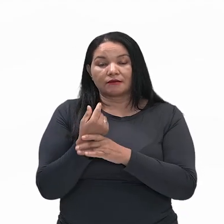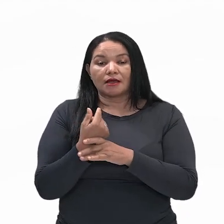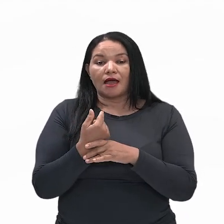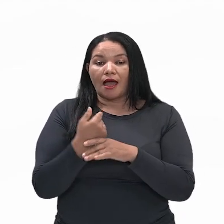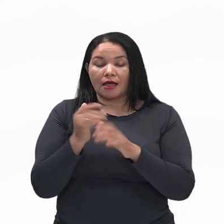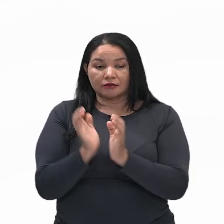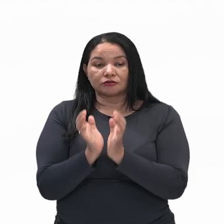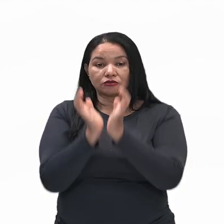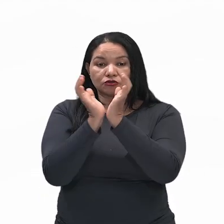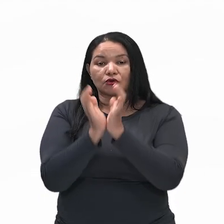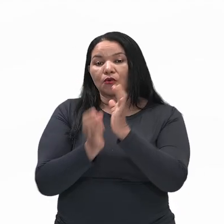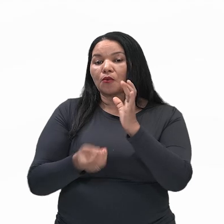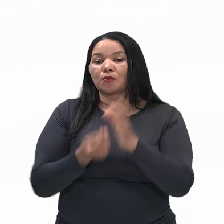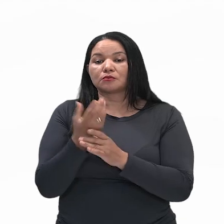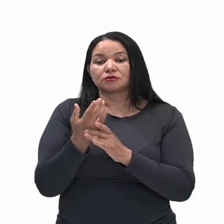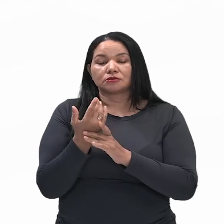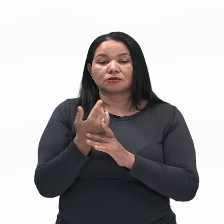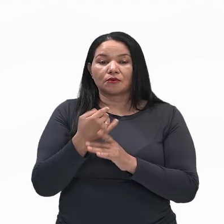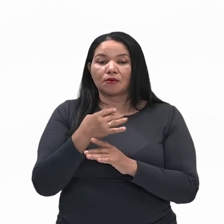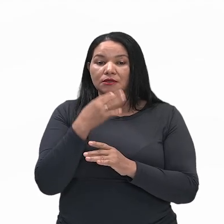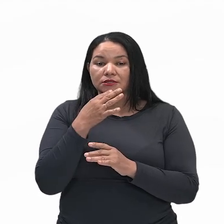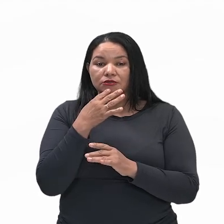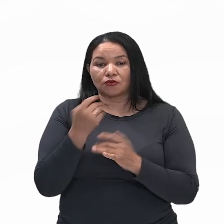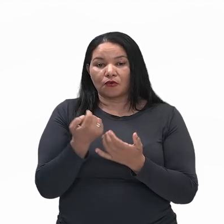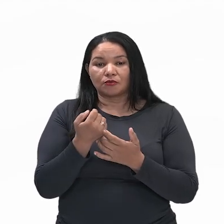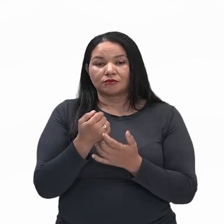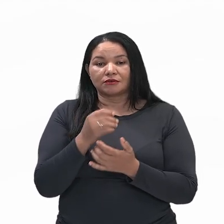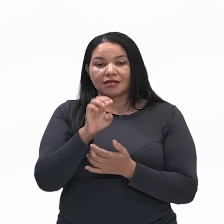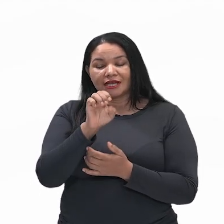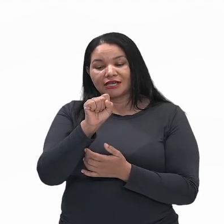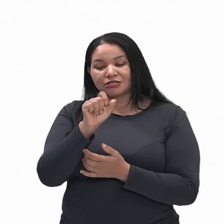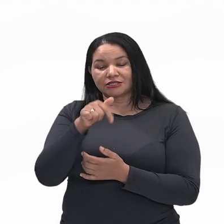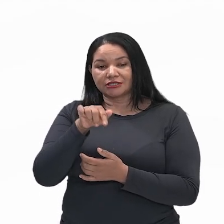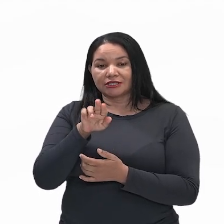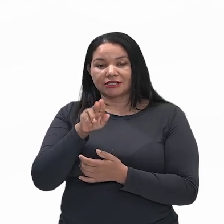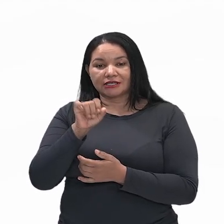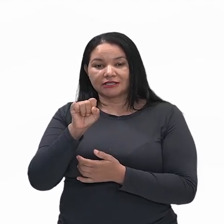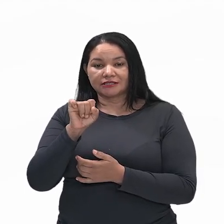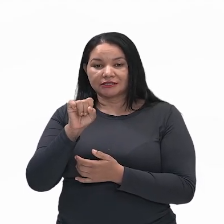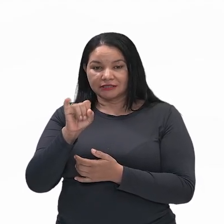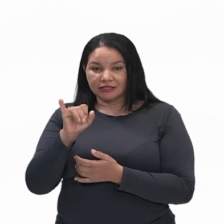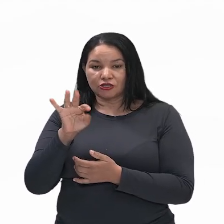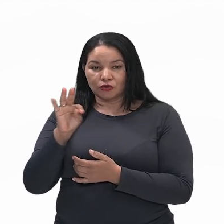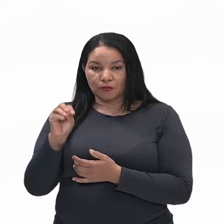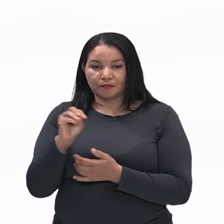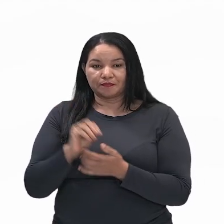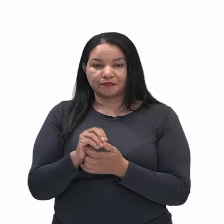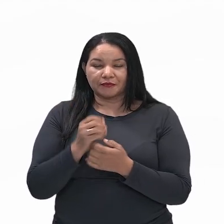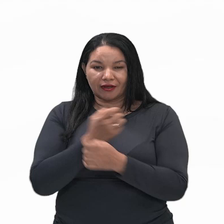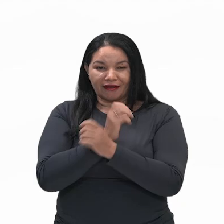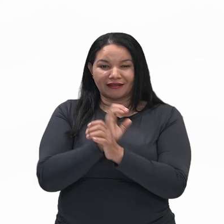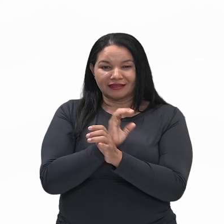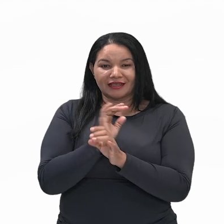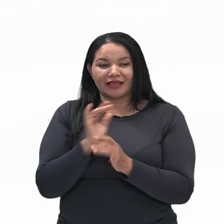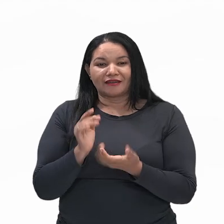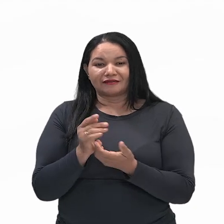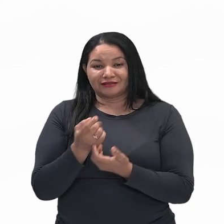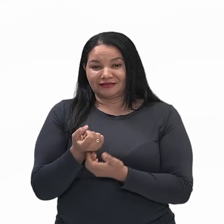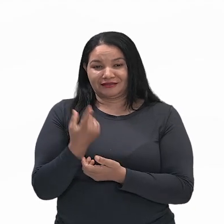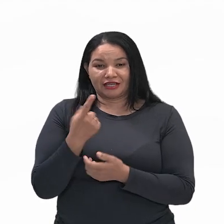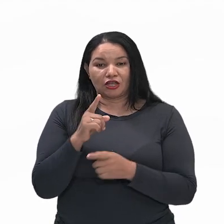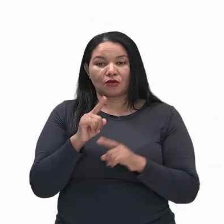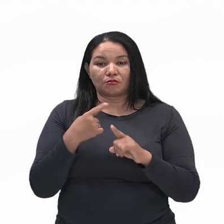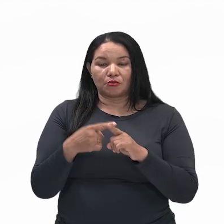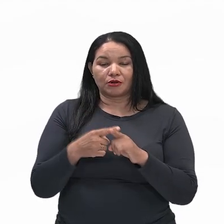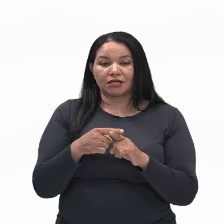seguindo um formato conhecido como Exquisites, né, que cadáver esquisito, onde cada